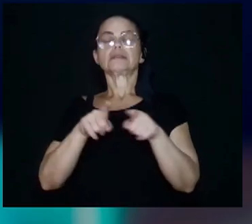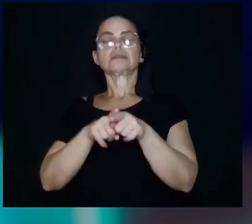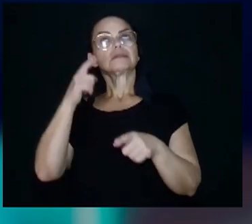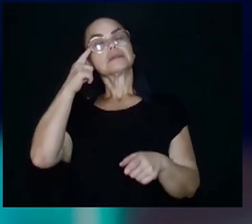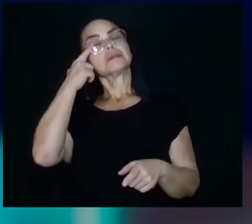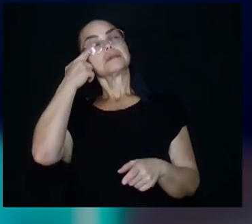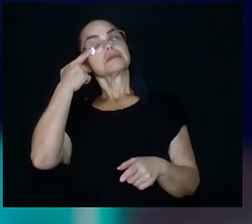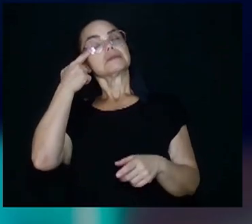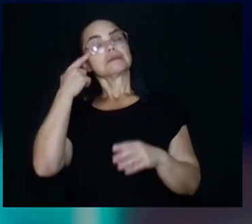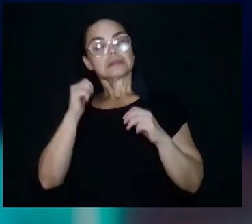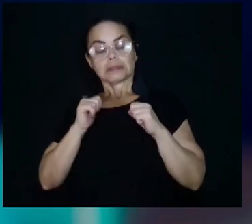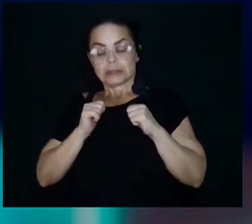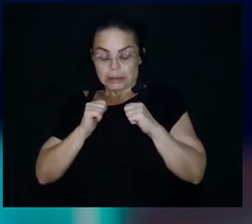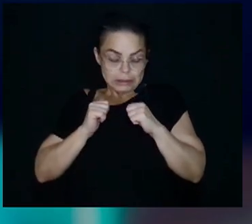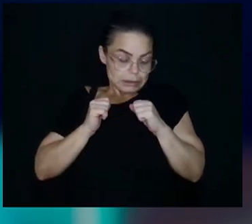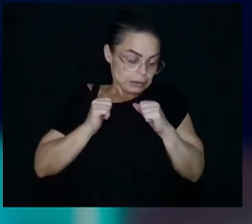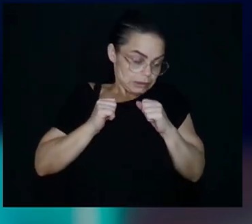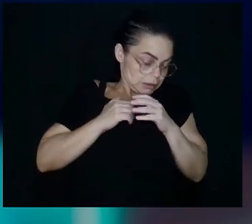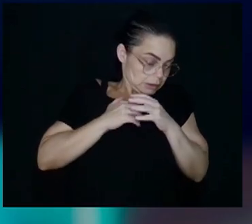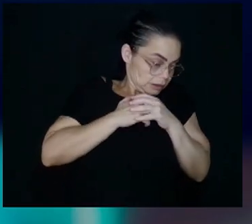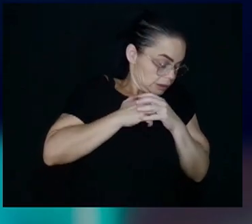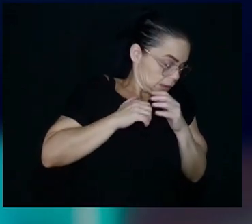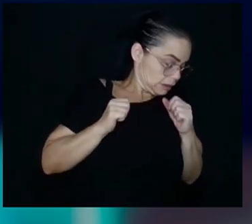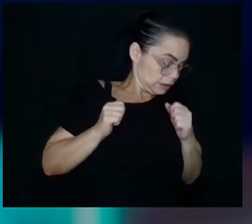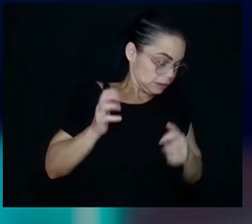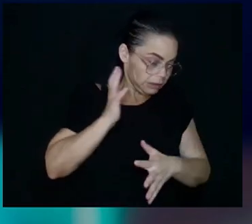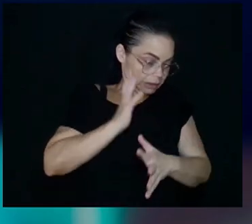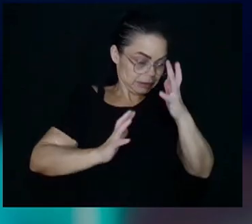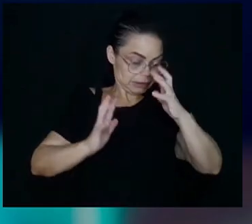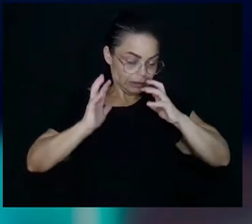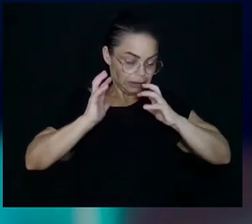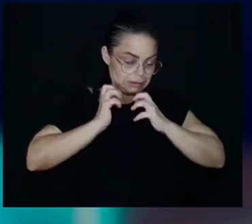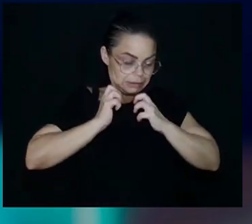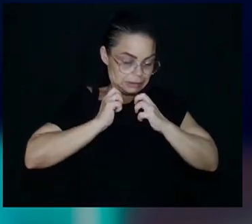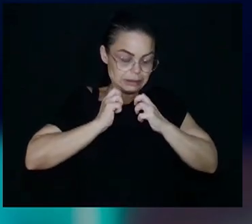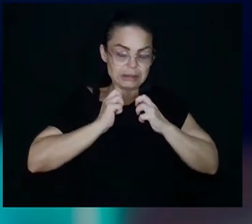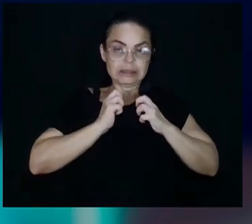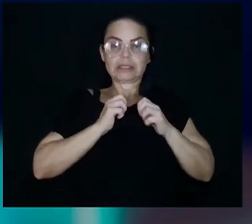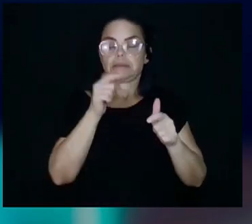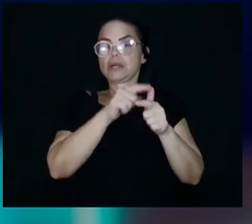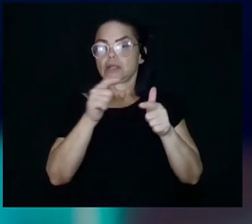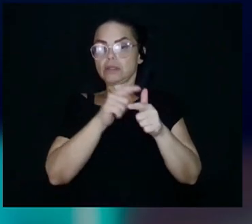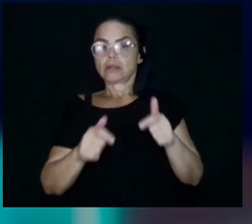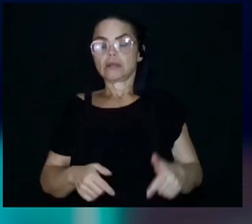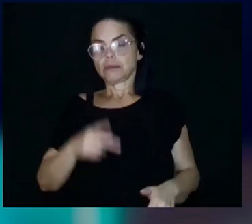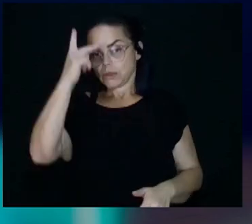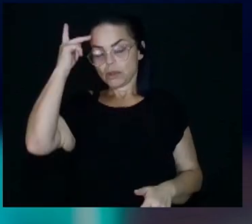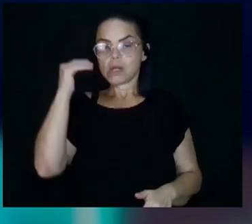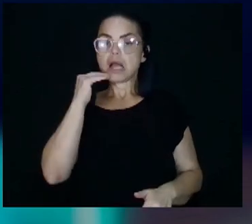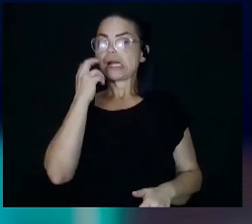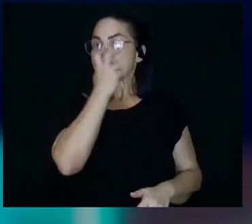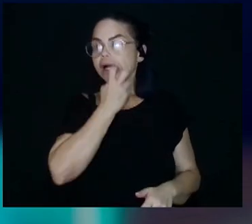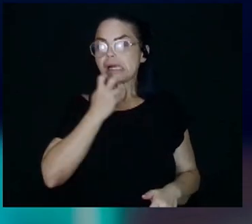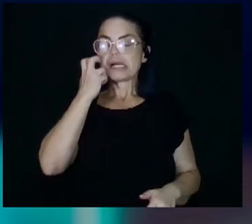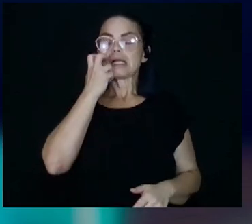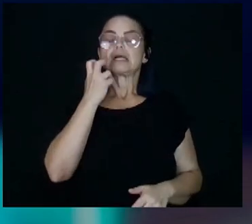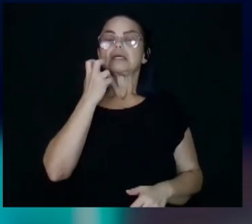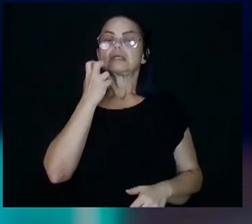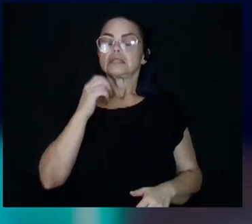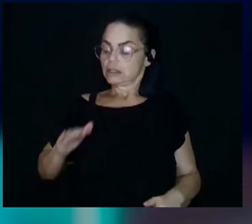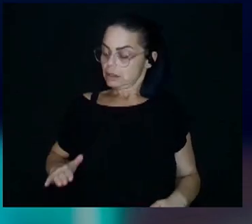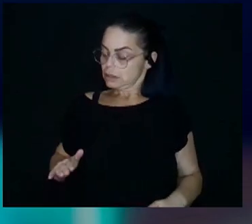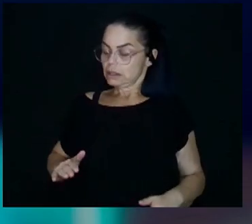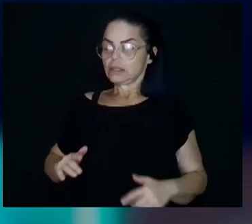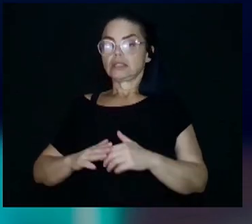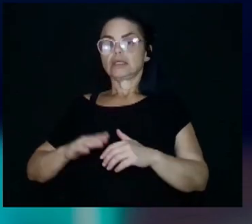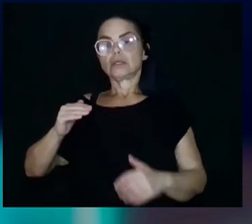de evitação. Então, as pessoas se gaguejam, principalmente desde as crianças até os adultos, tem momentos de não querer viver a